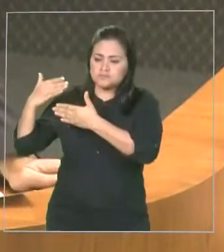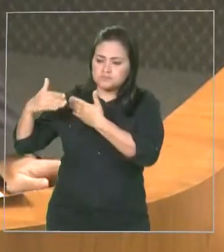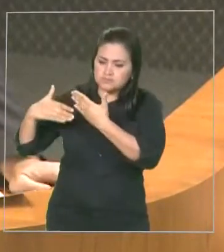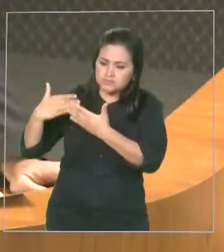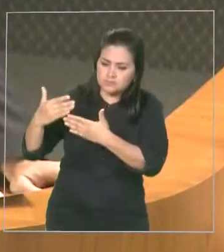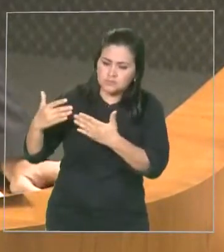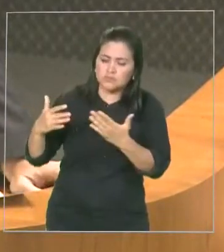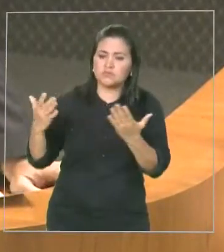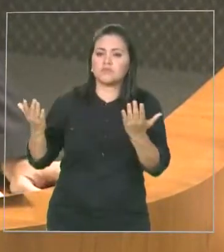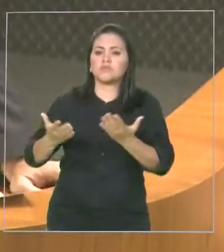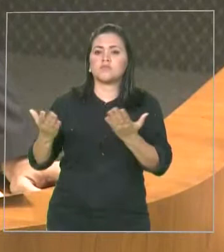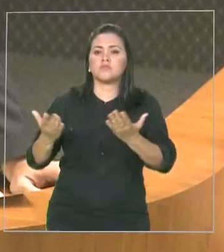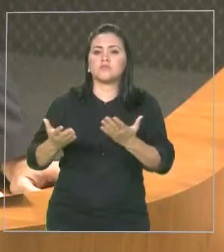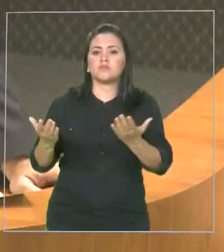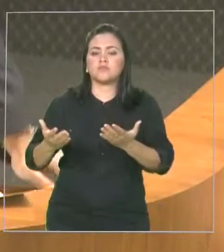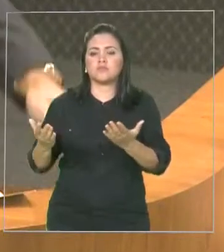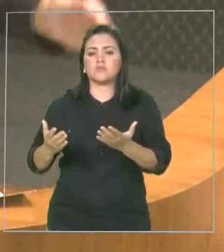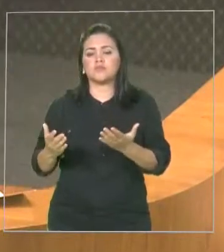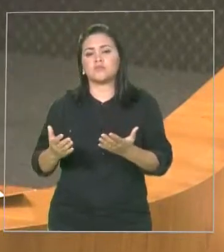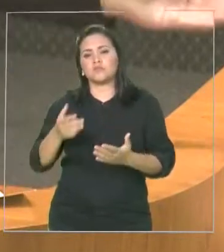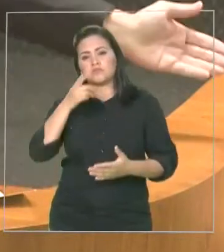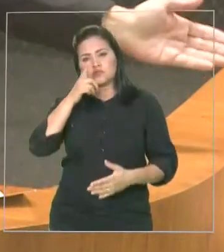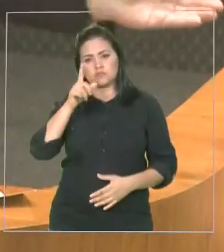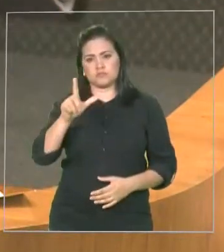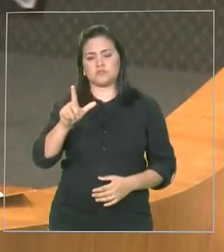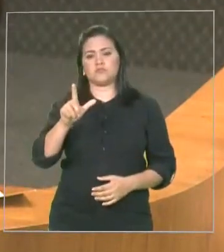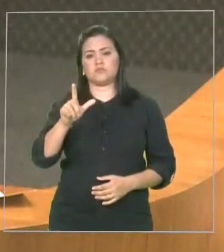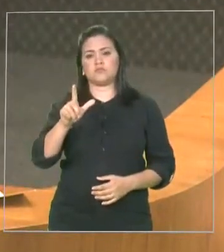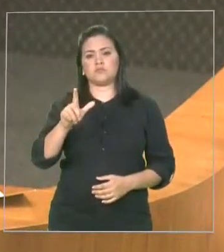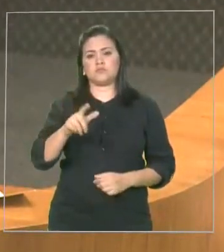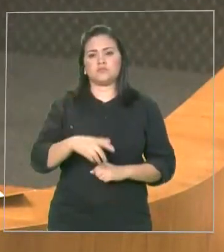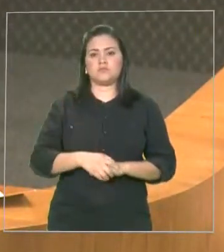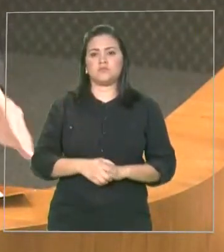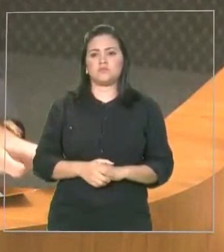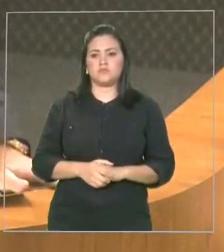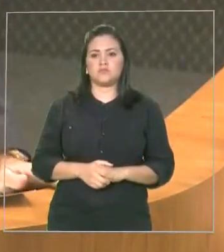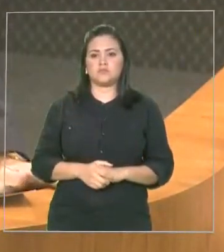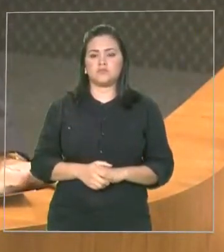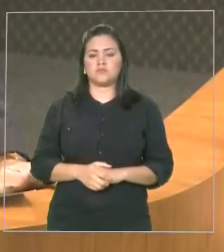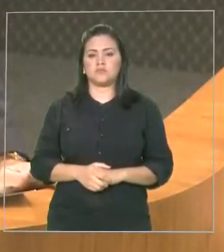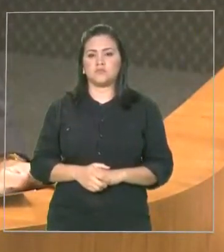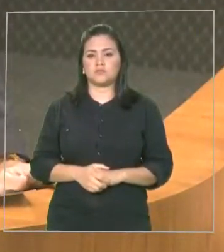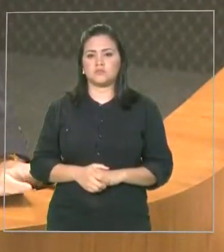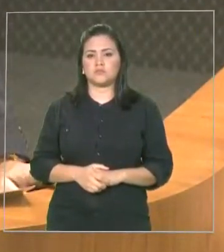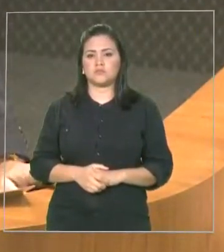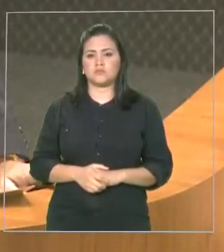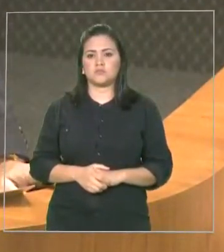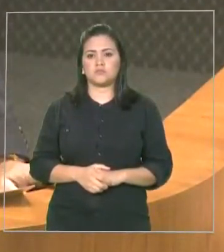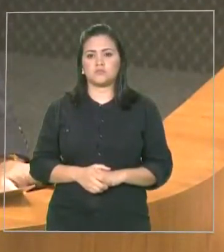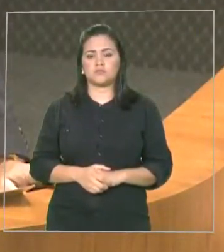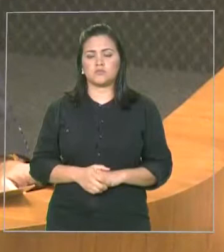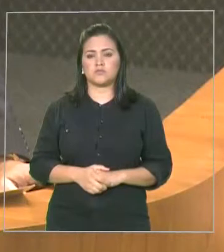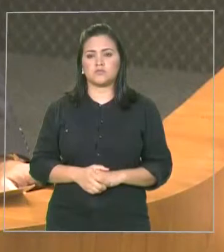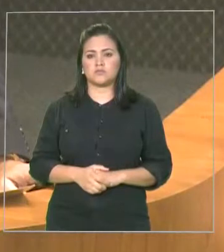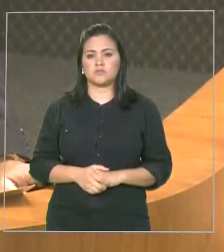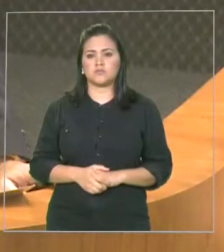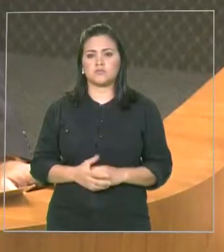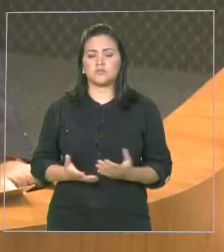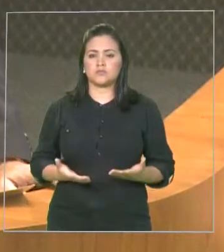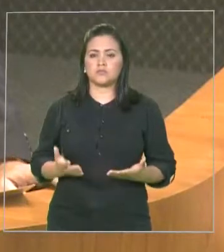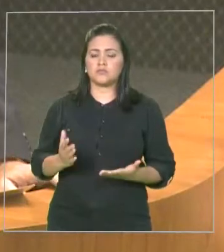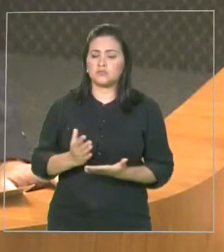Peixes, que vem de um longo tempo, inclusive alguns